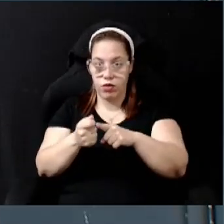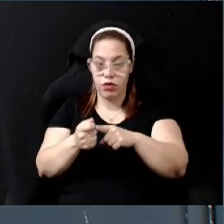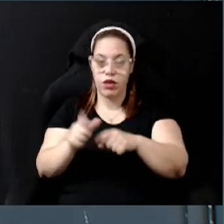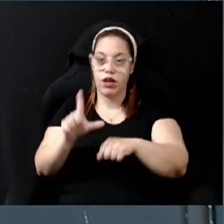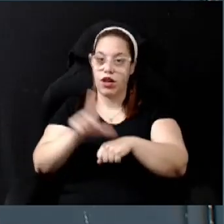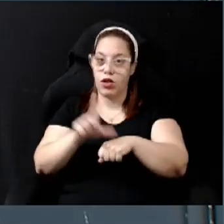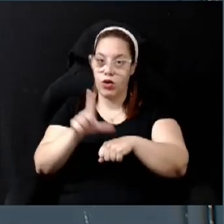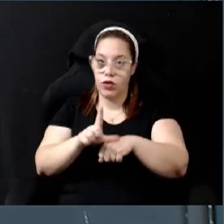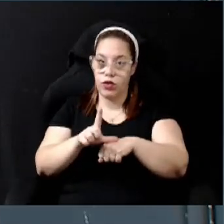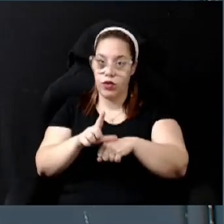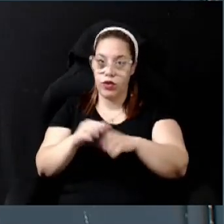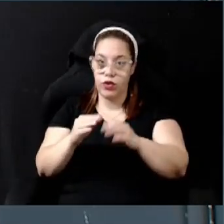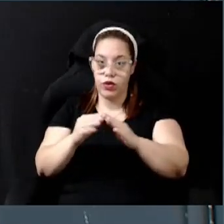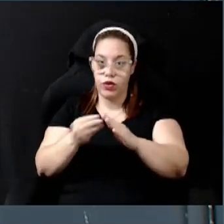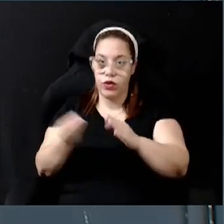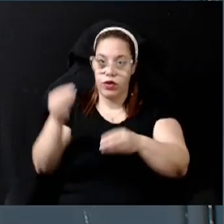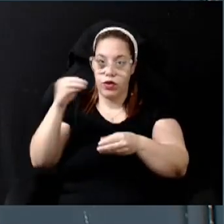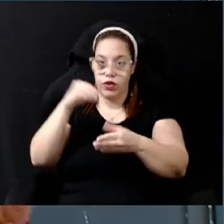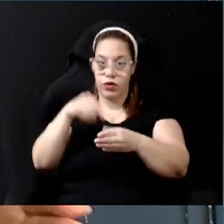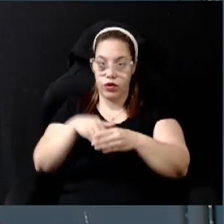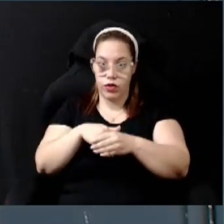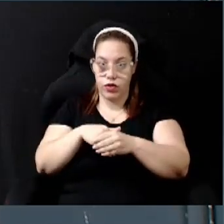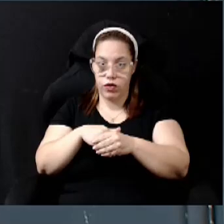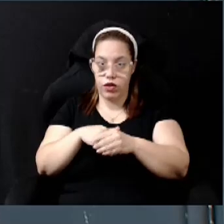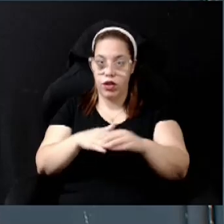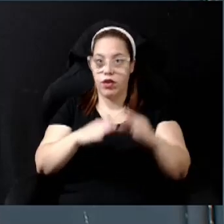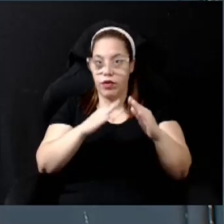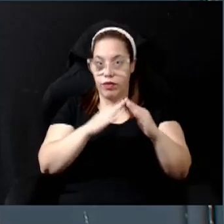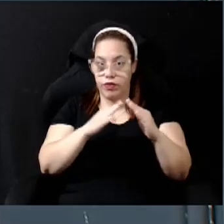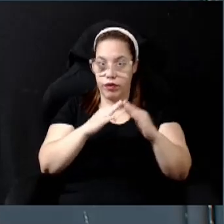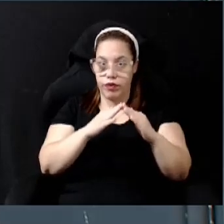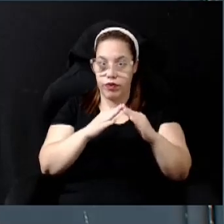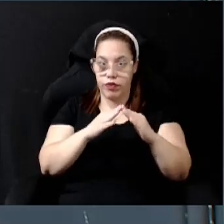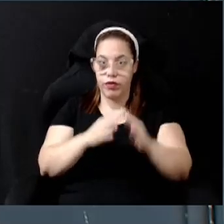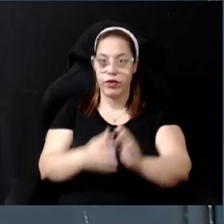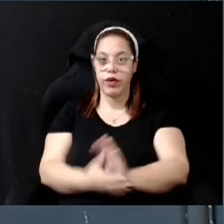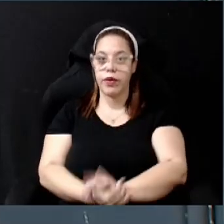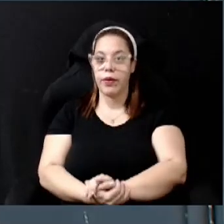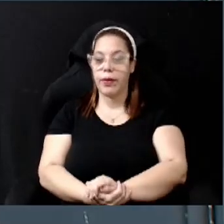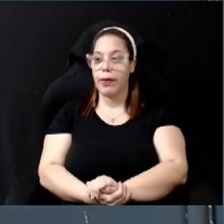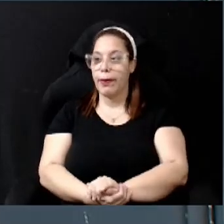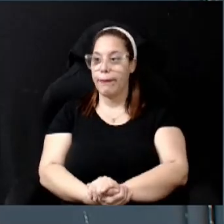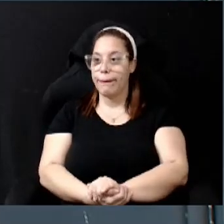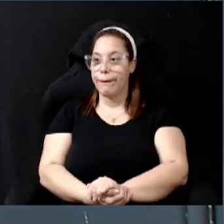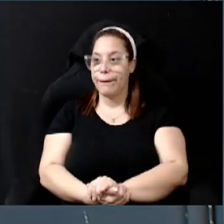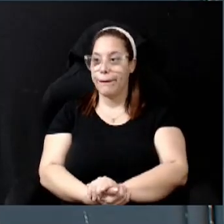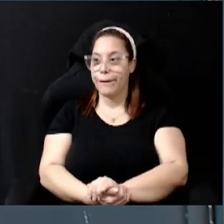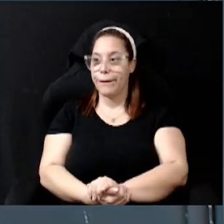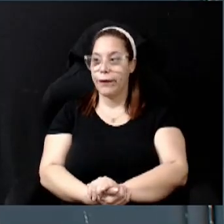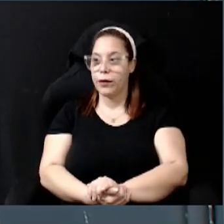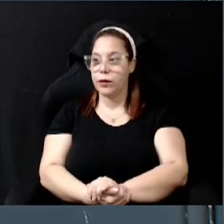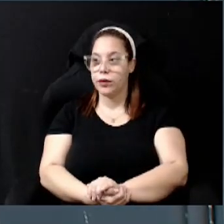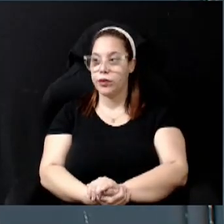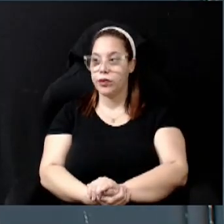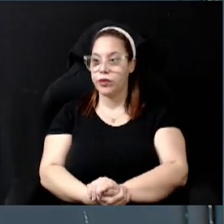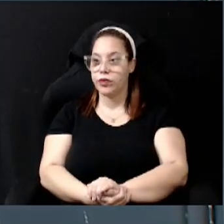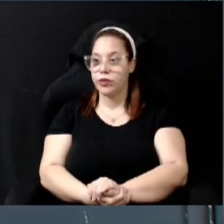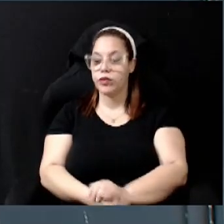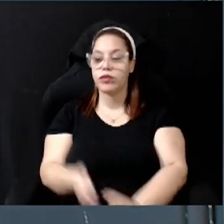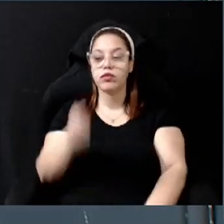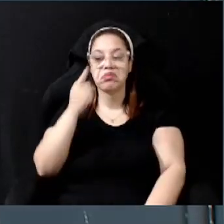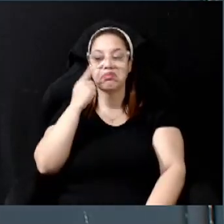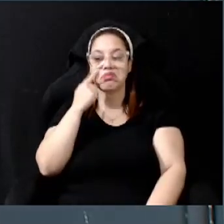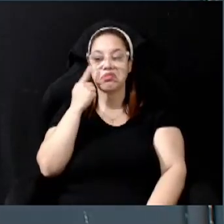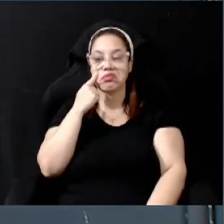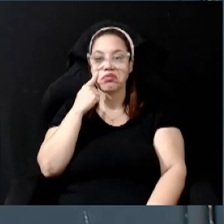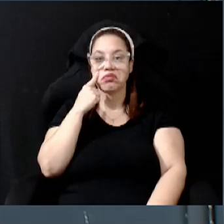dessa casa, voltei para outra casa. Dessa sala, voltei para casa. E aí eu vi que estava